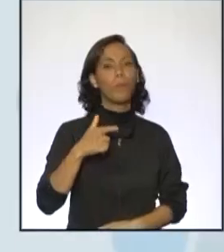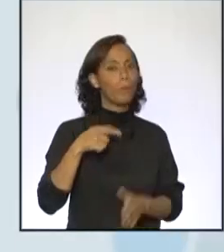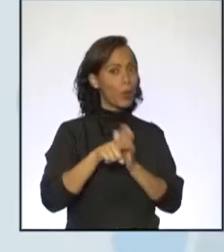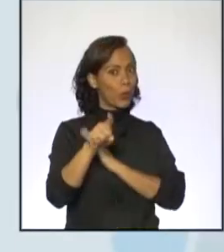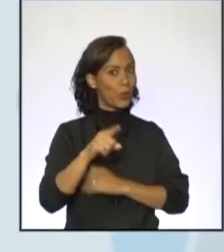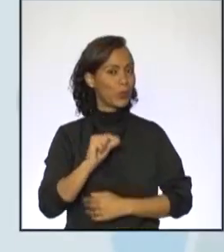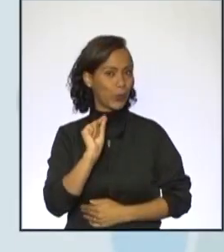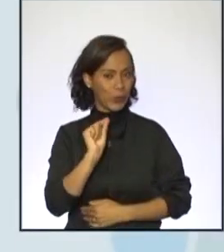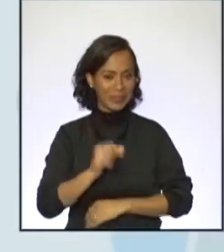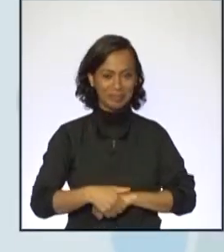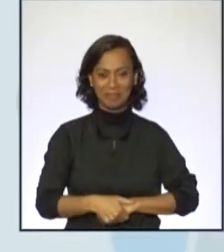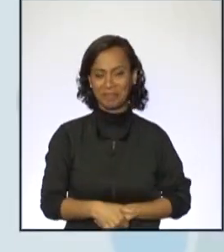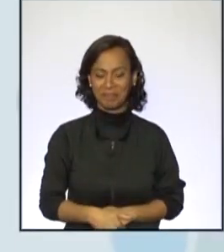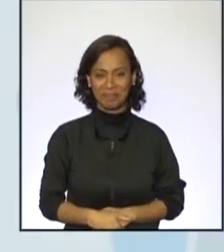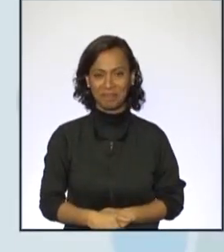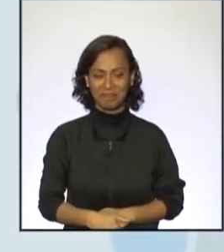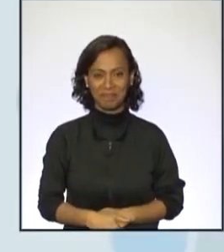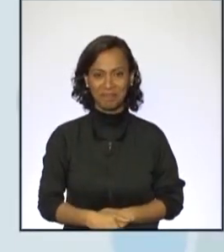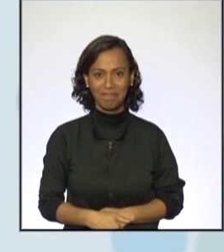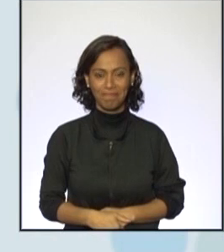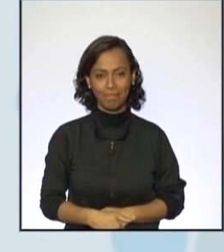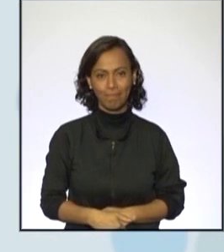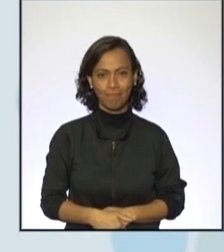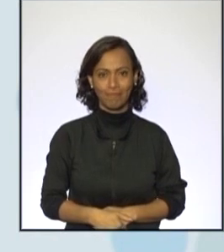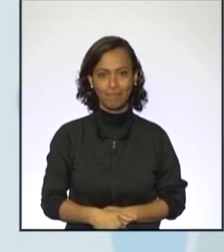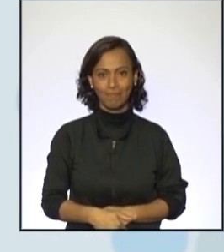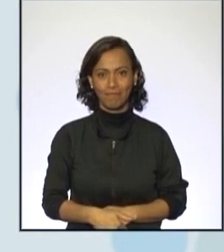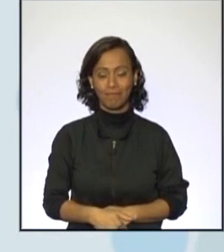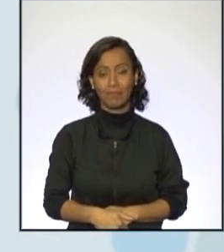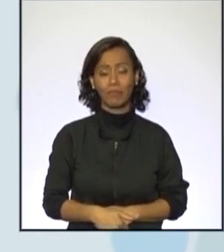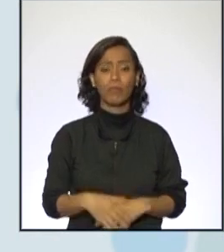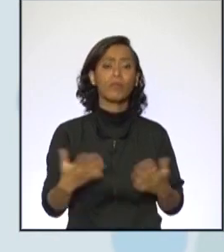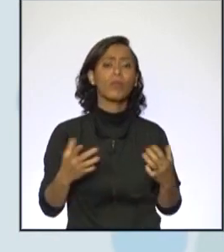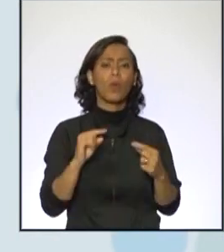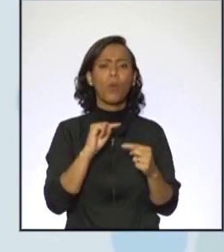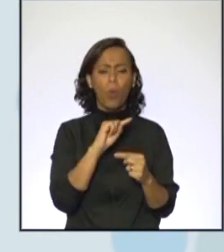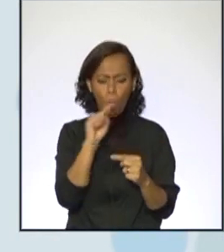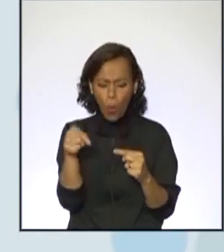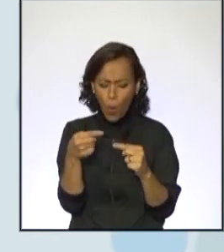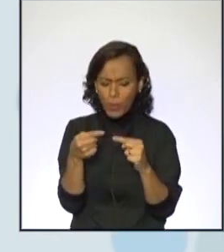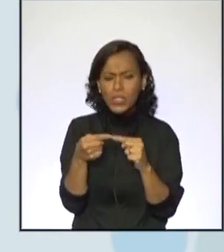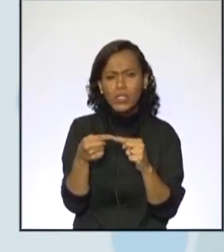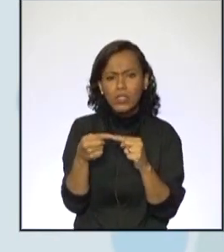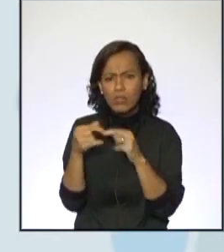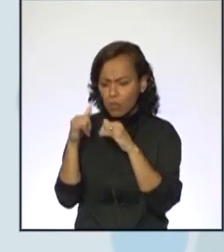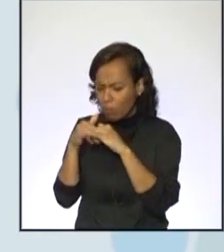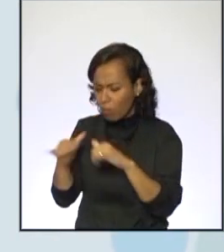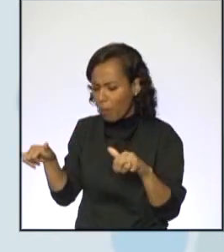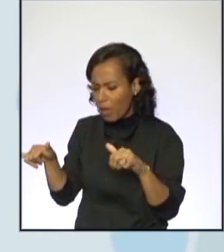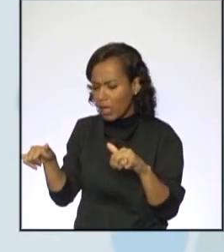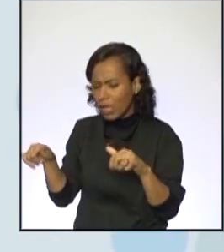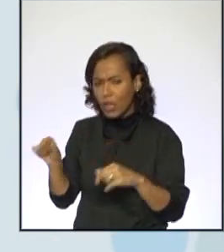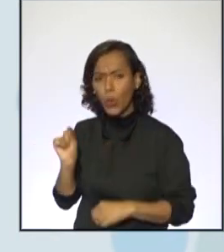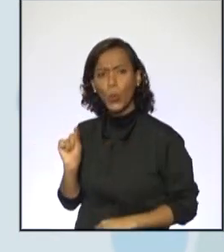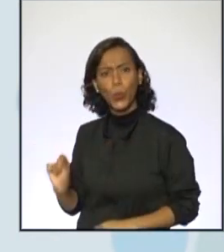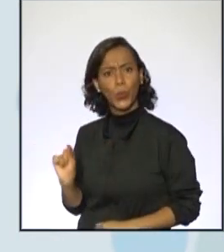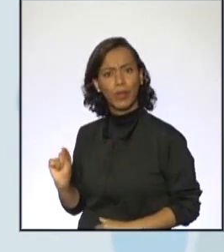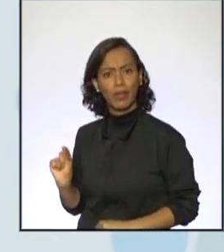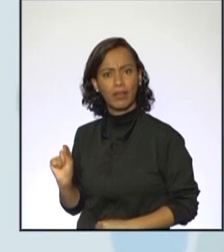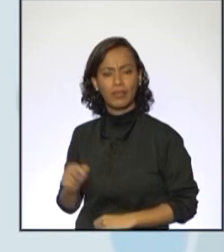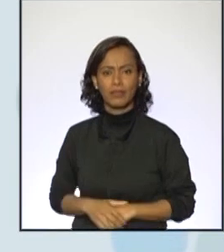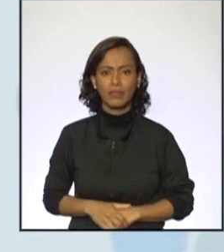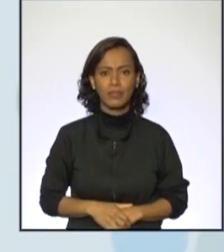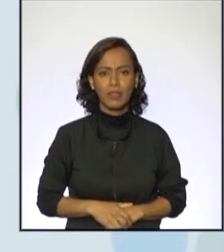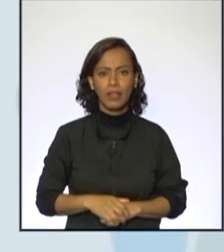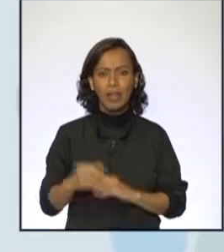vamos lá? Qual é, portanto, a intencionalidade da propaganda? E a quarta questão, as características